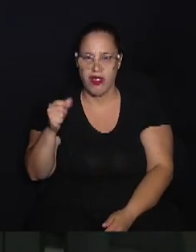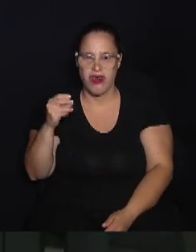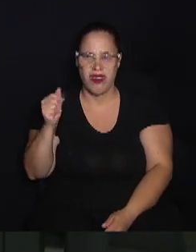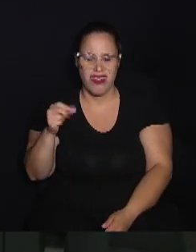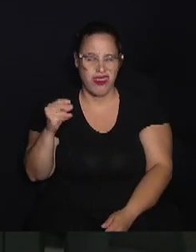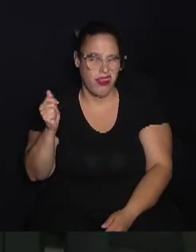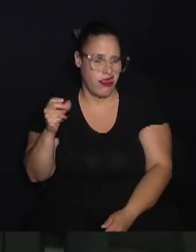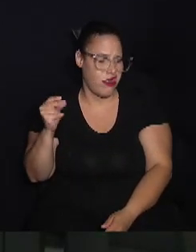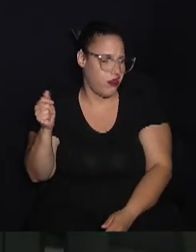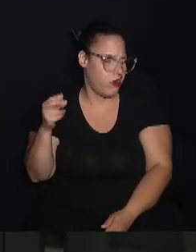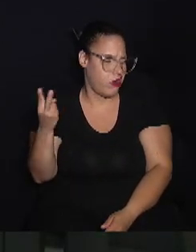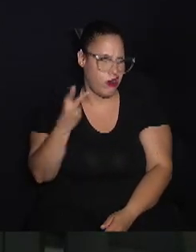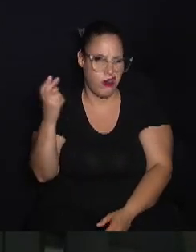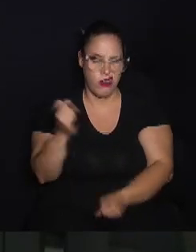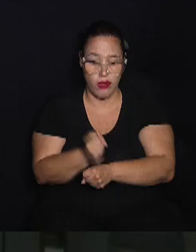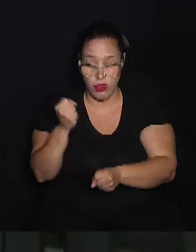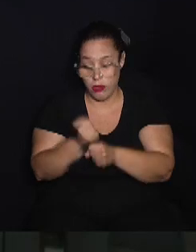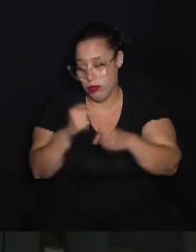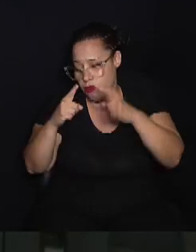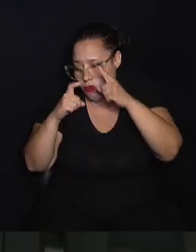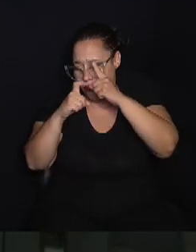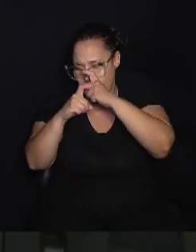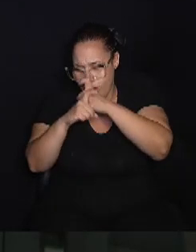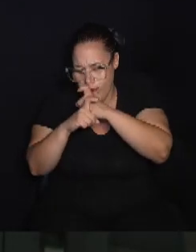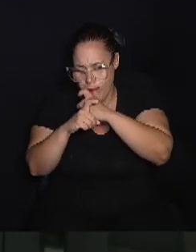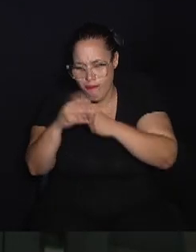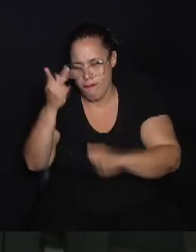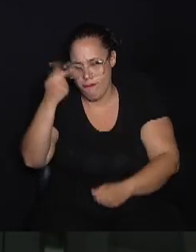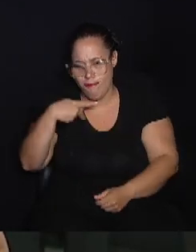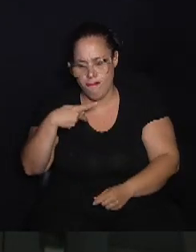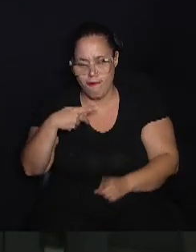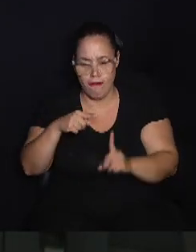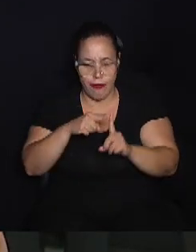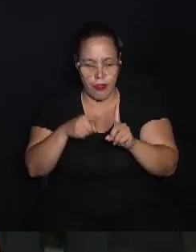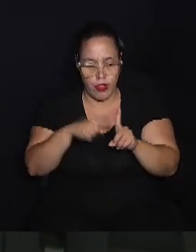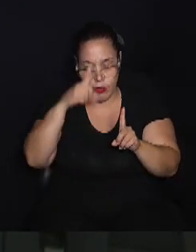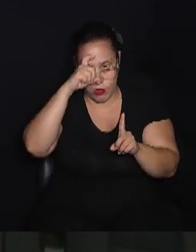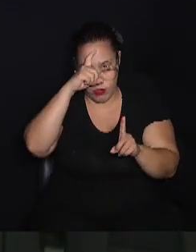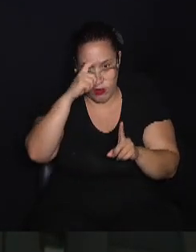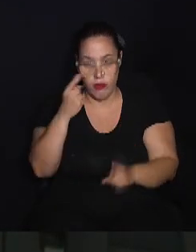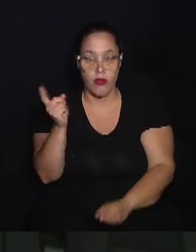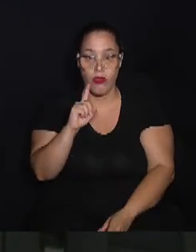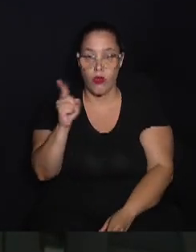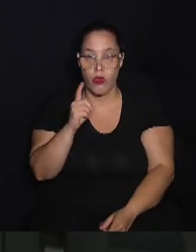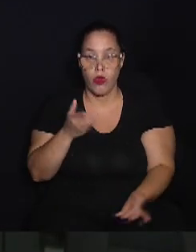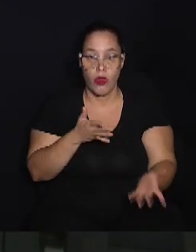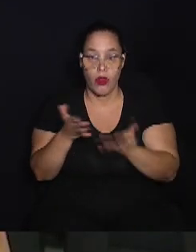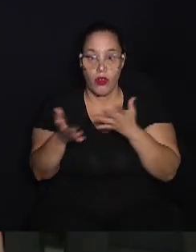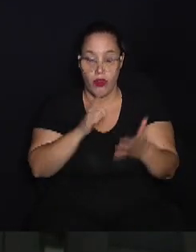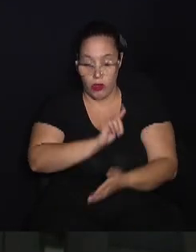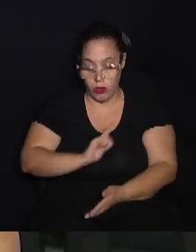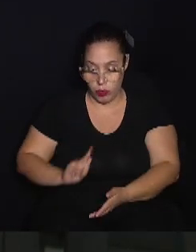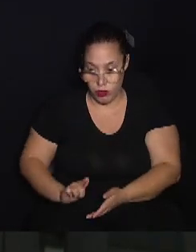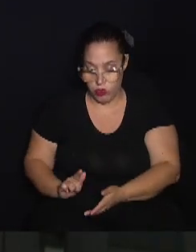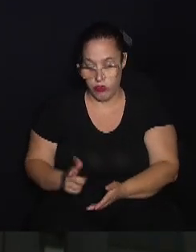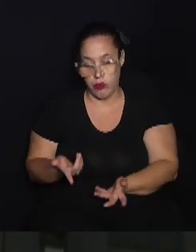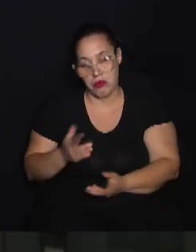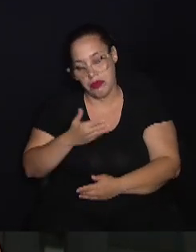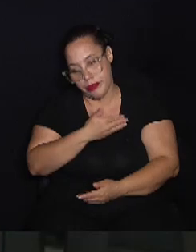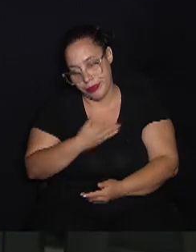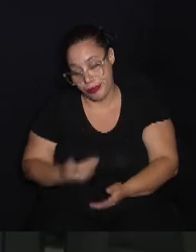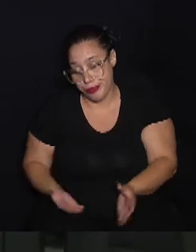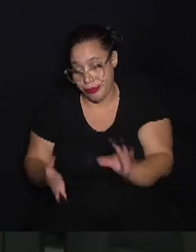todoo toda a dificuldade que a própria maternidade de Campinas que não é de Gestão Pública mas é de gestão né de